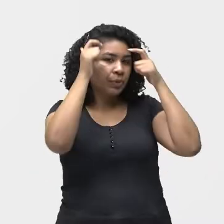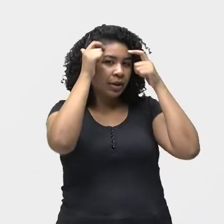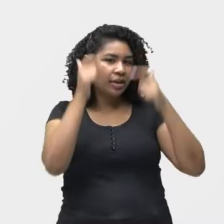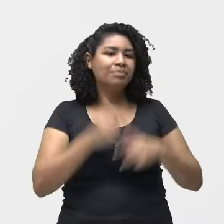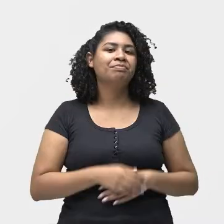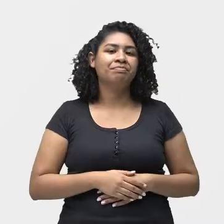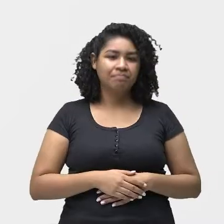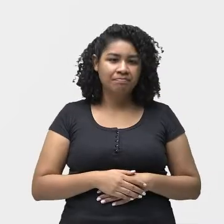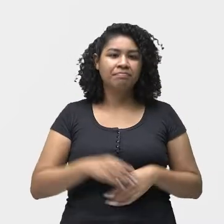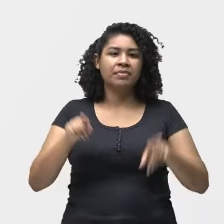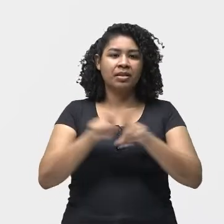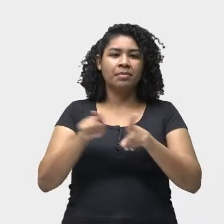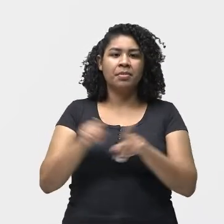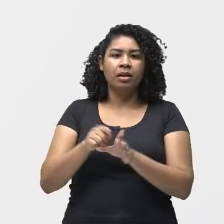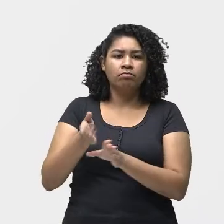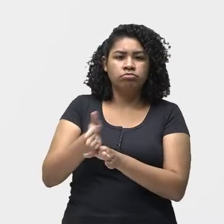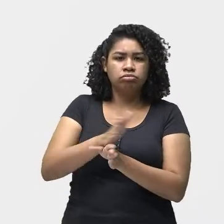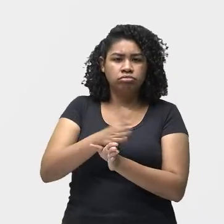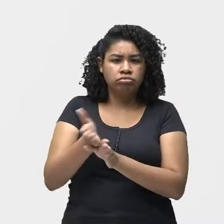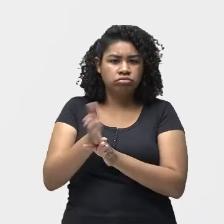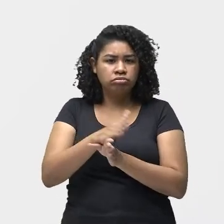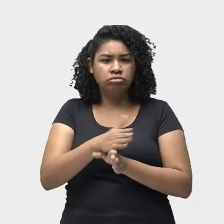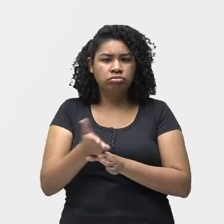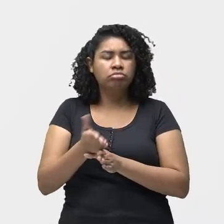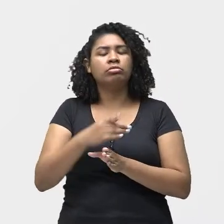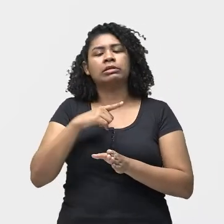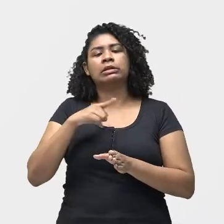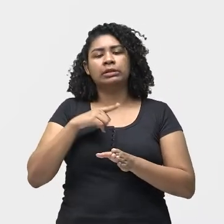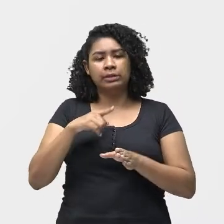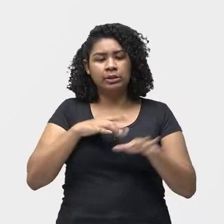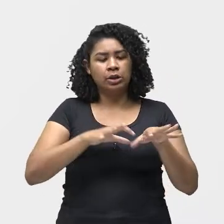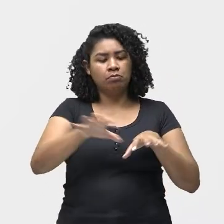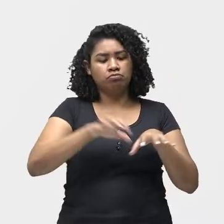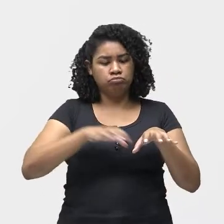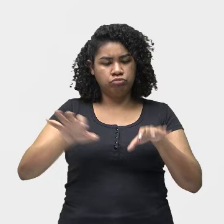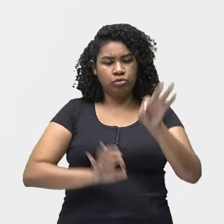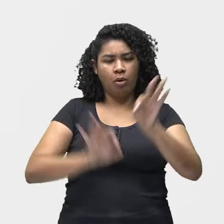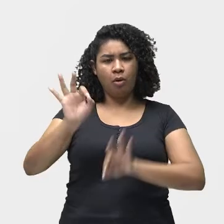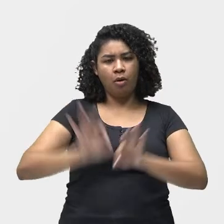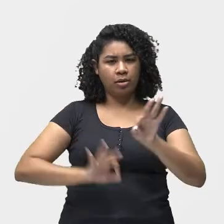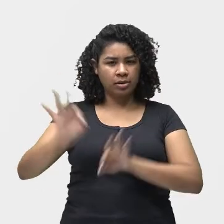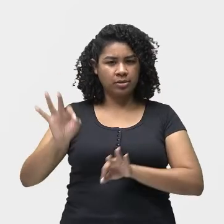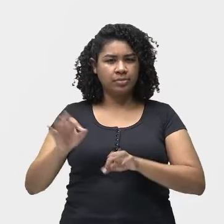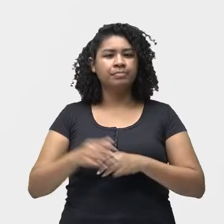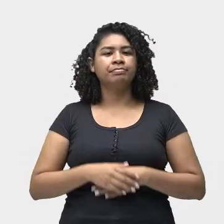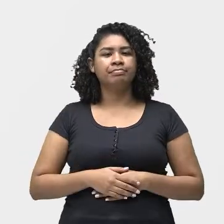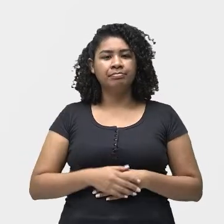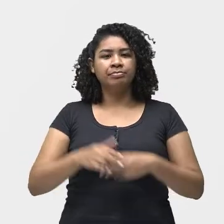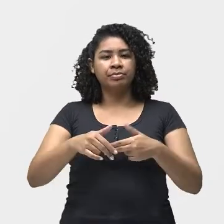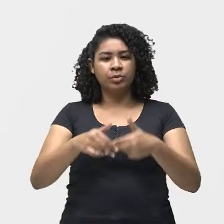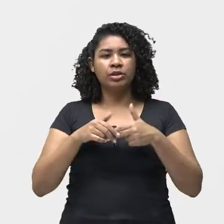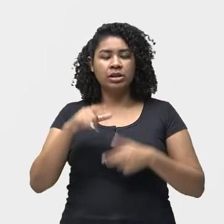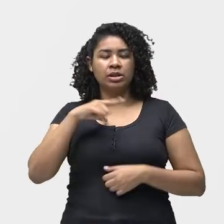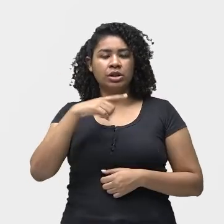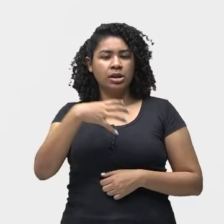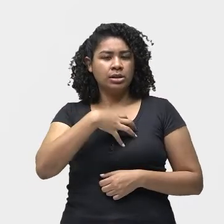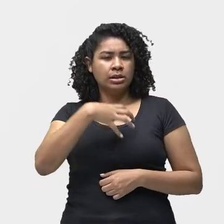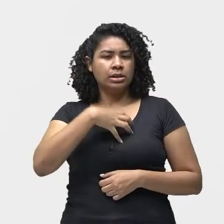as fronteiras tornavam-se mais bem definidas, gerando paulatinamente o sentimento de